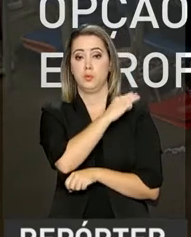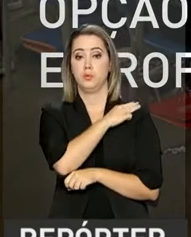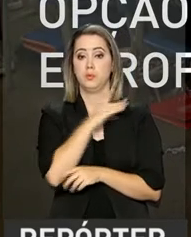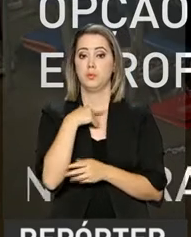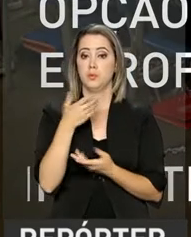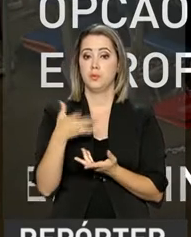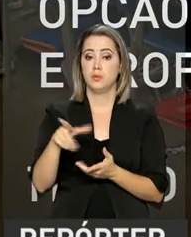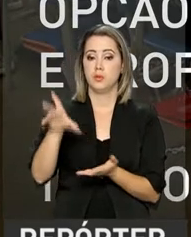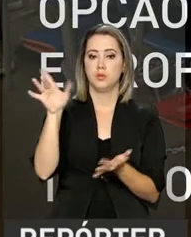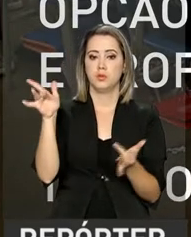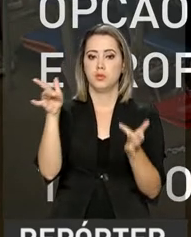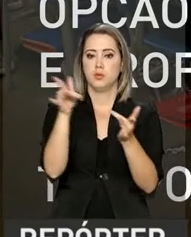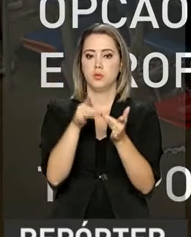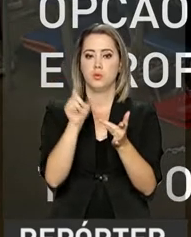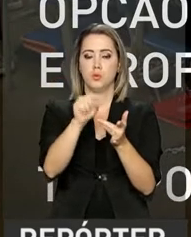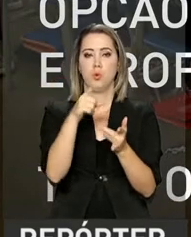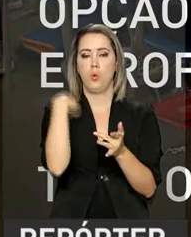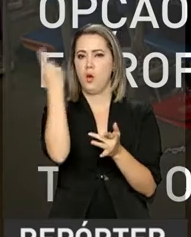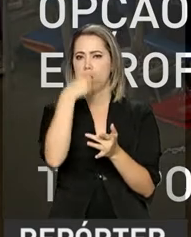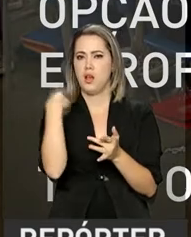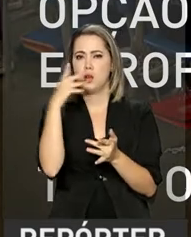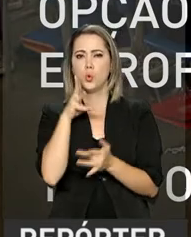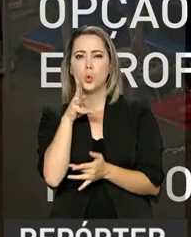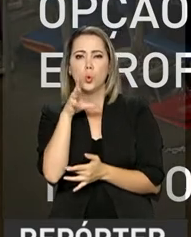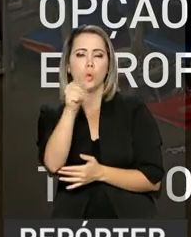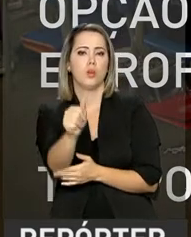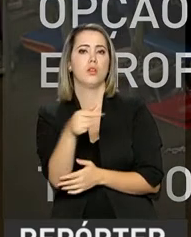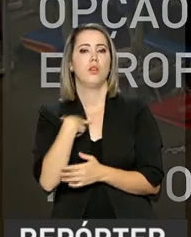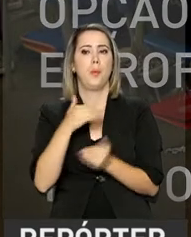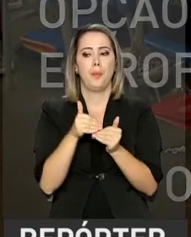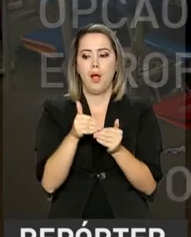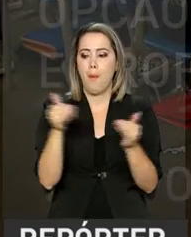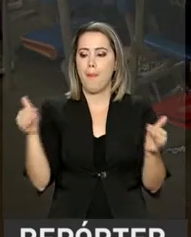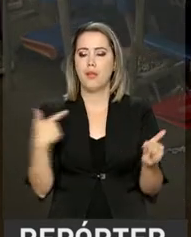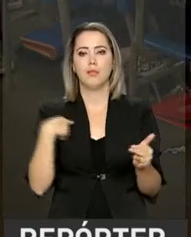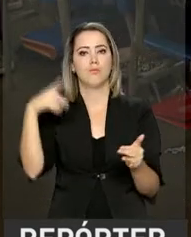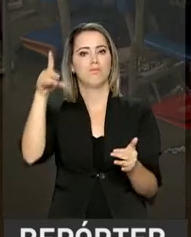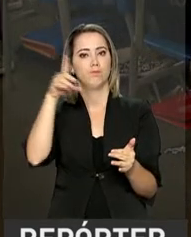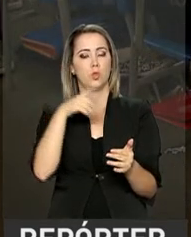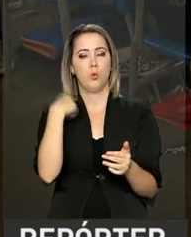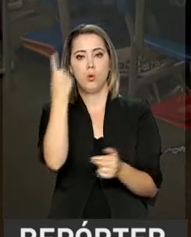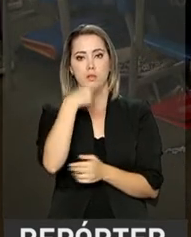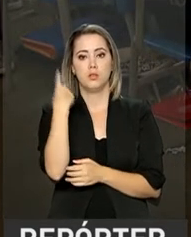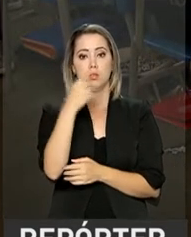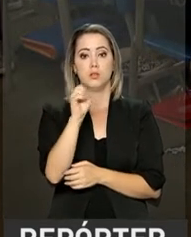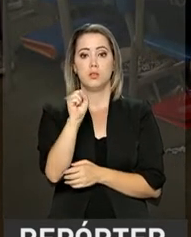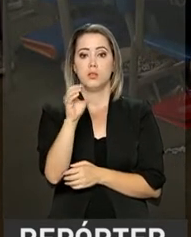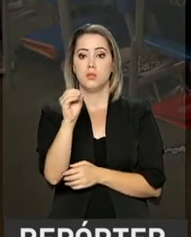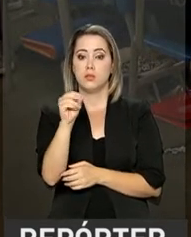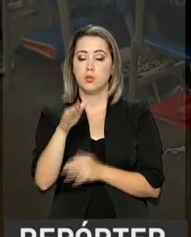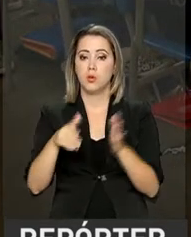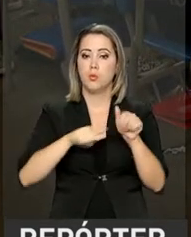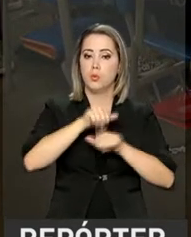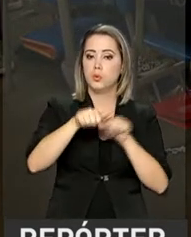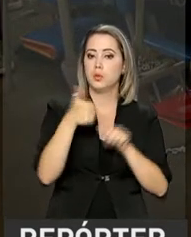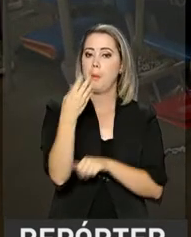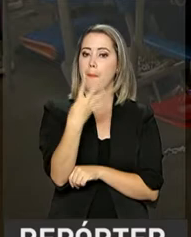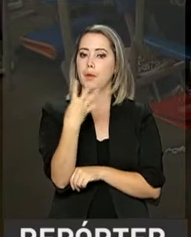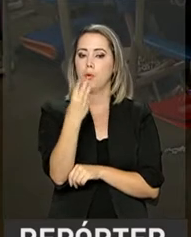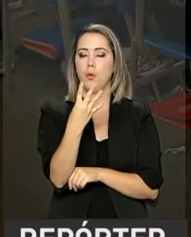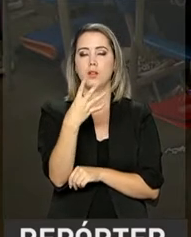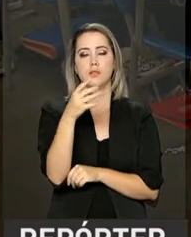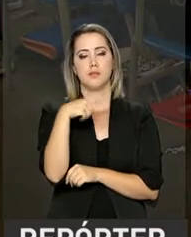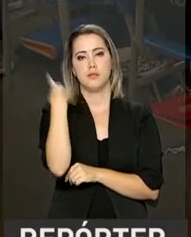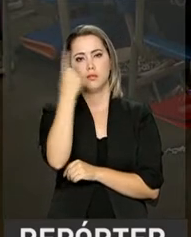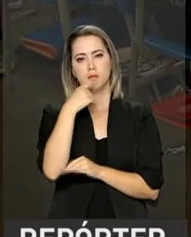e a adoção pelas escolas do ensino integral, ampliando a carga horária de 800 para 1.400 horas